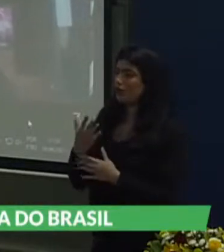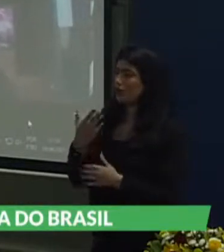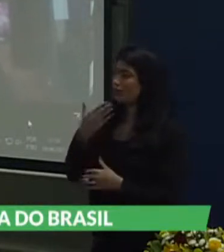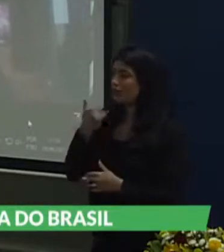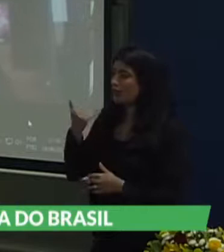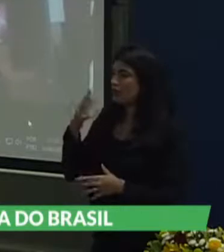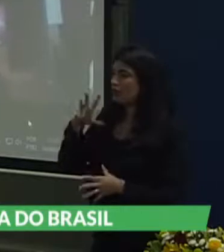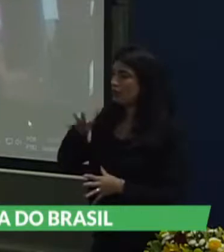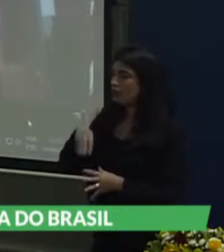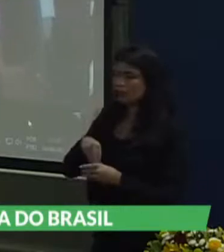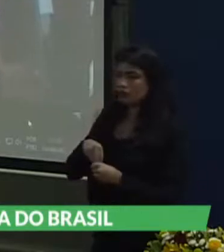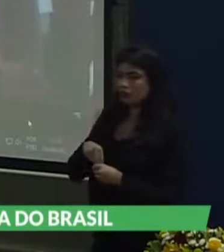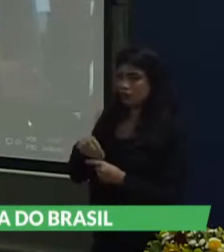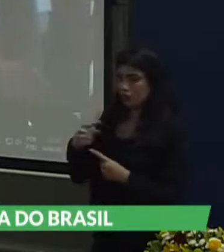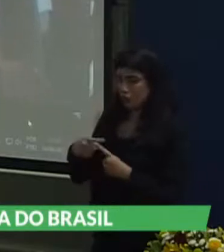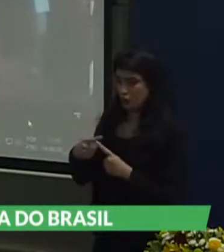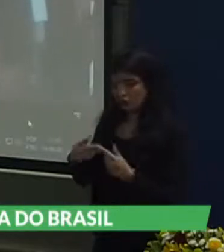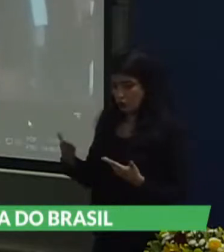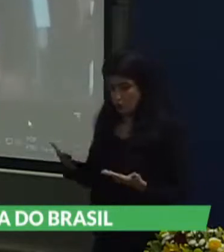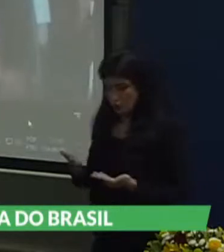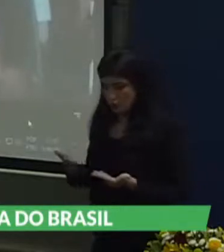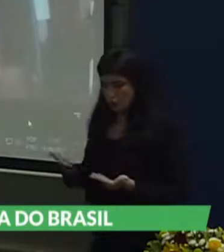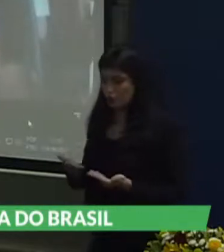né? Porque ainda hoje,